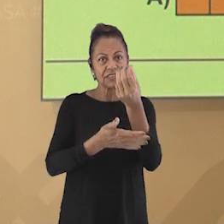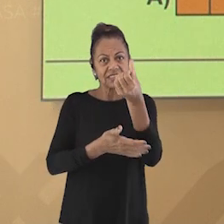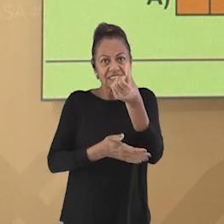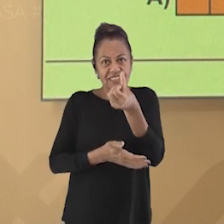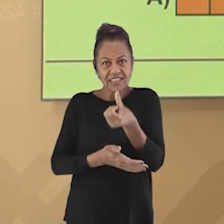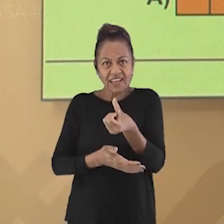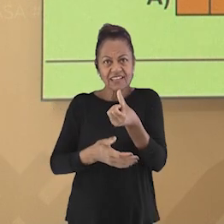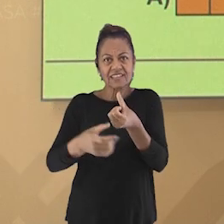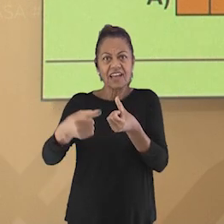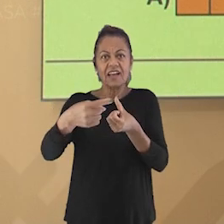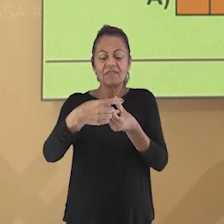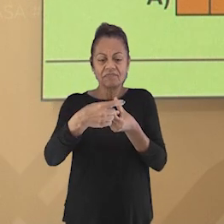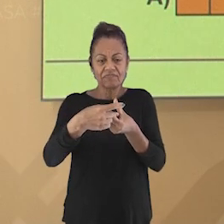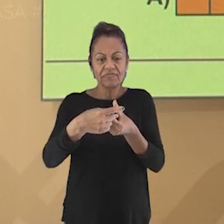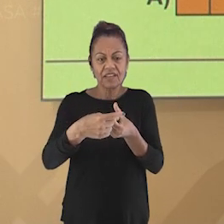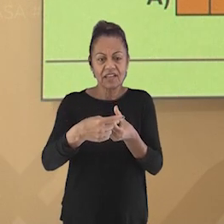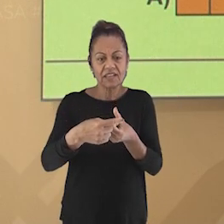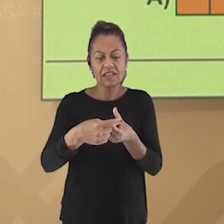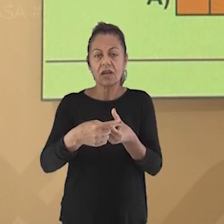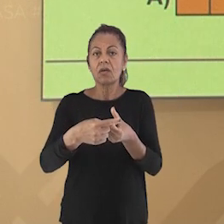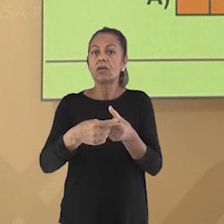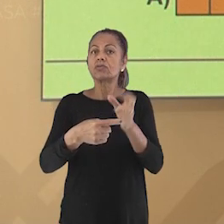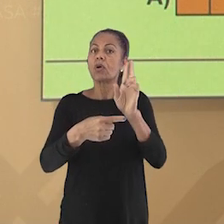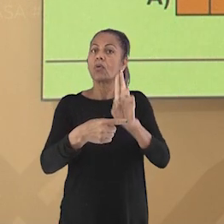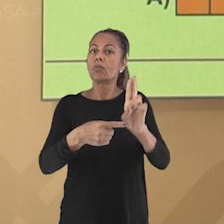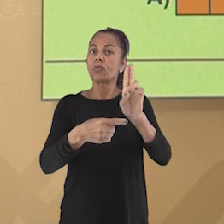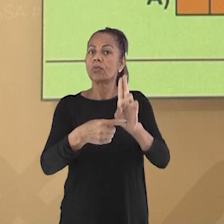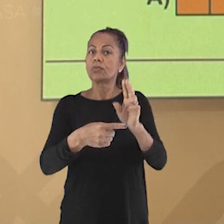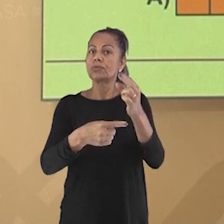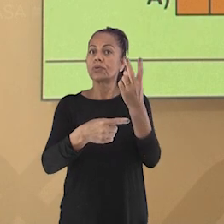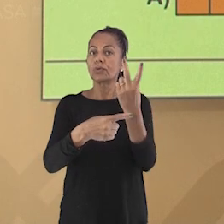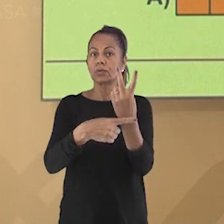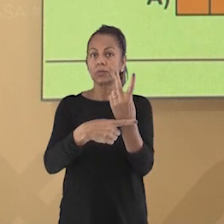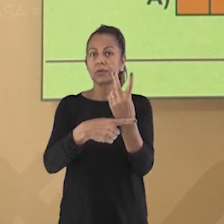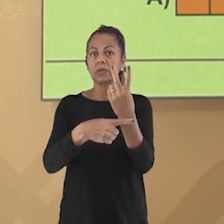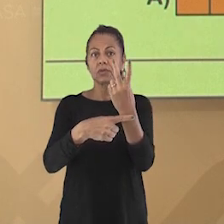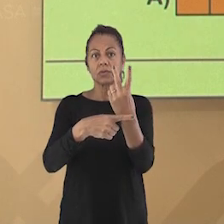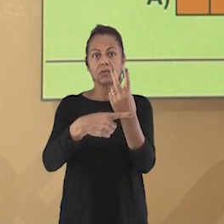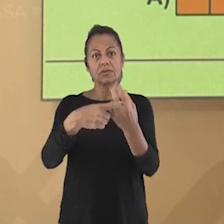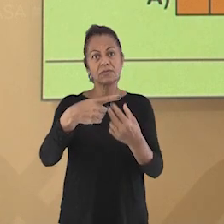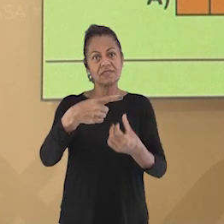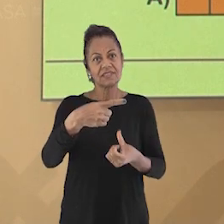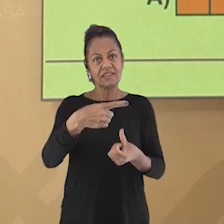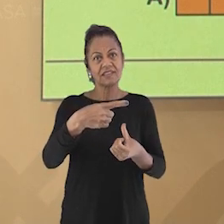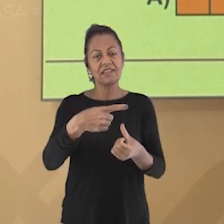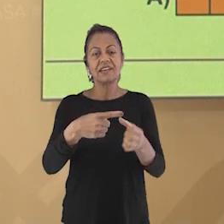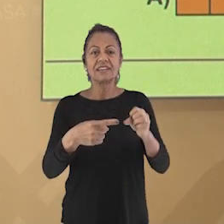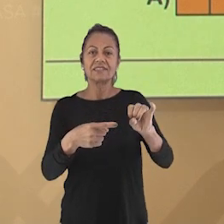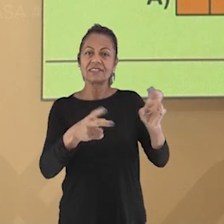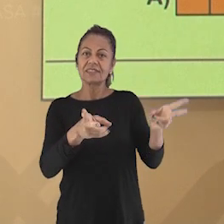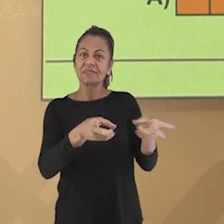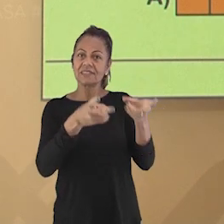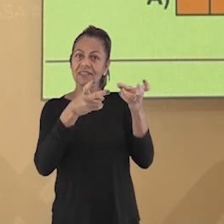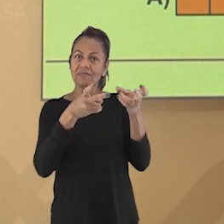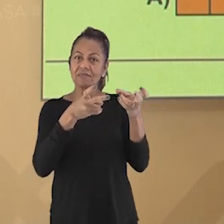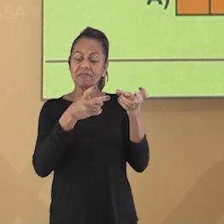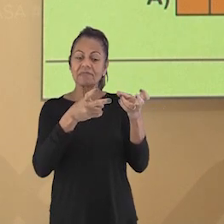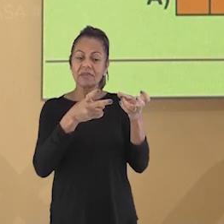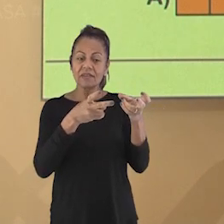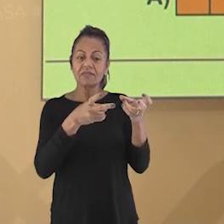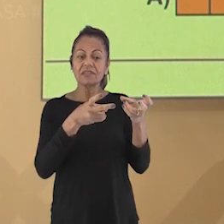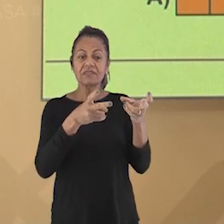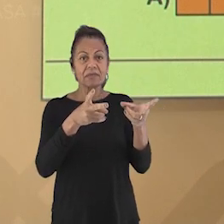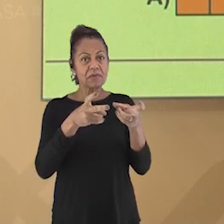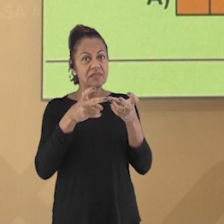partes, nós utilizamos 2 partes. Essas 2 partes, se você observar aqui na nossa tela, você vai ver que